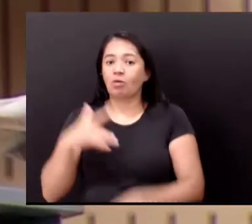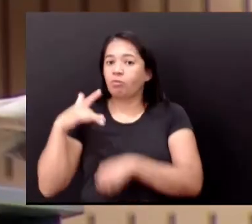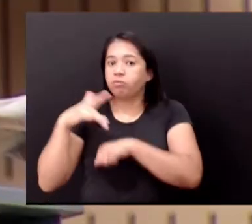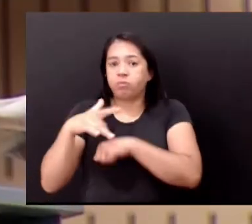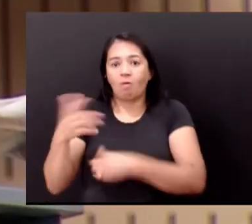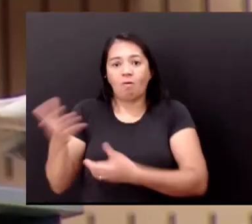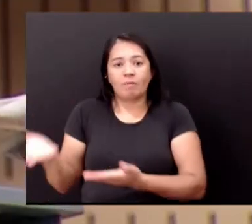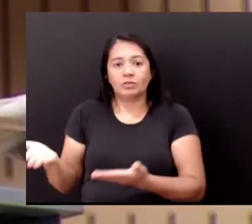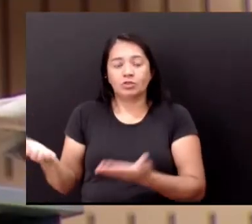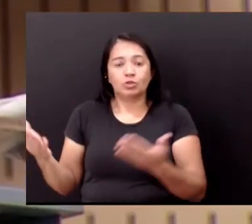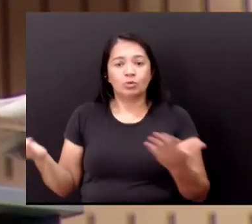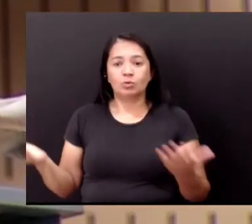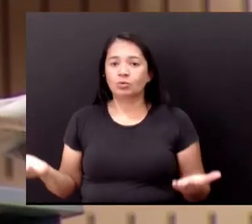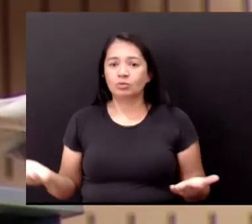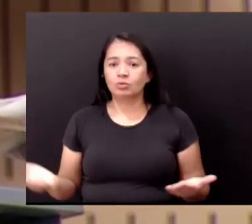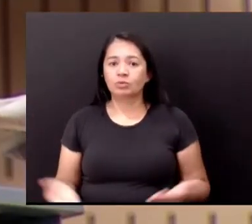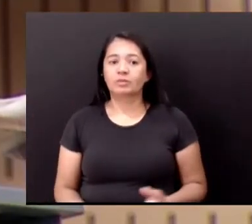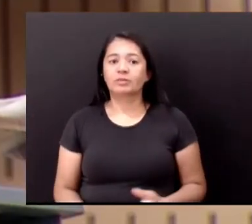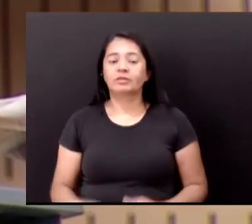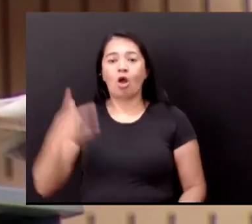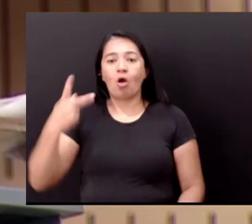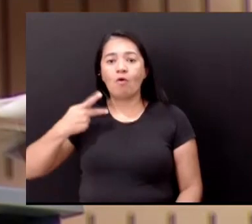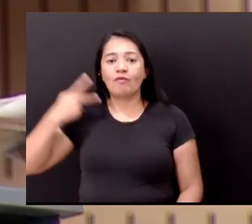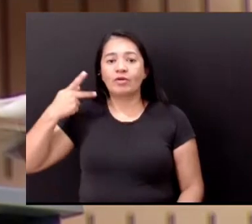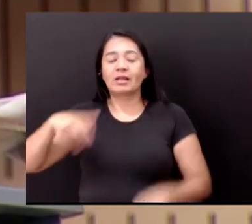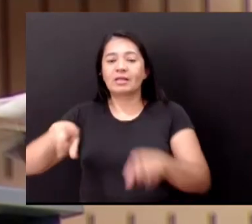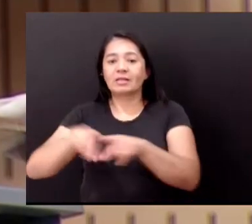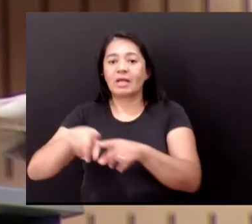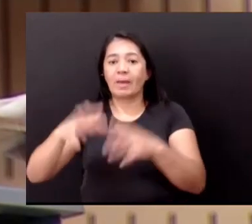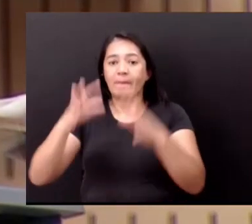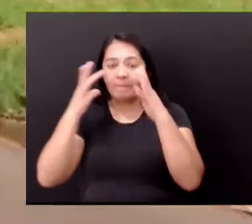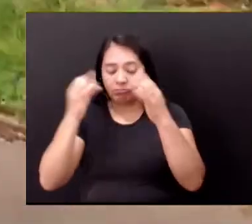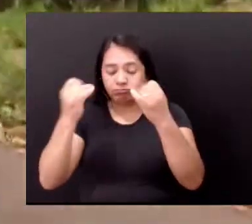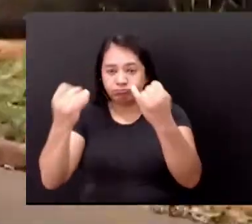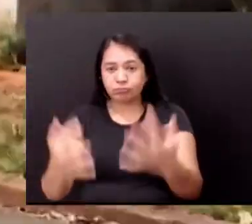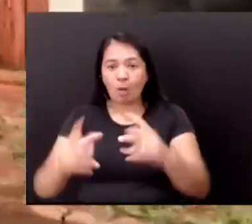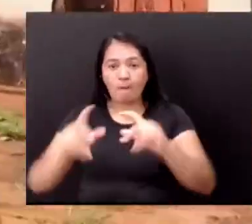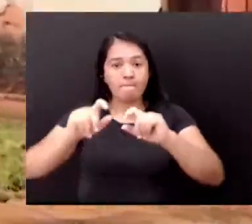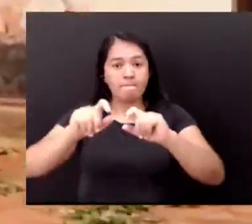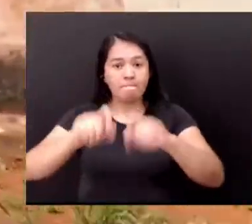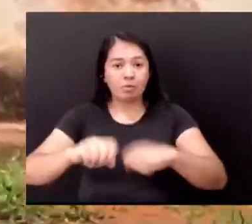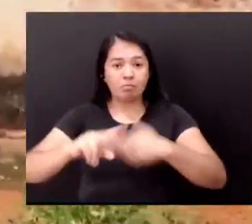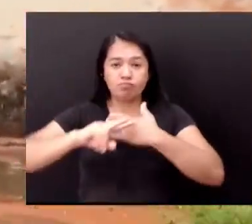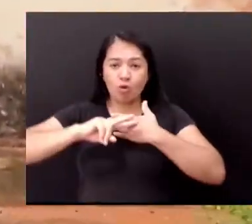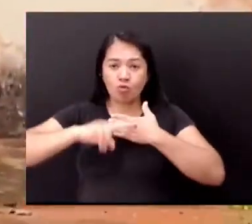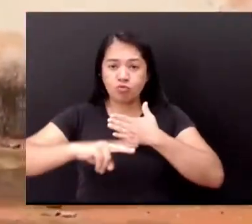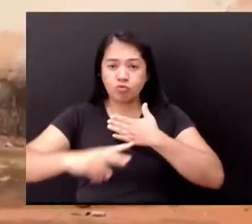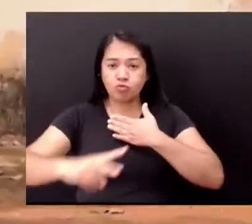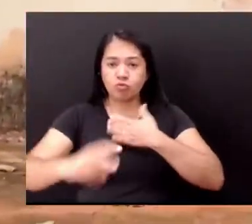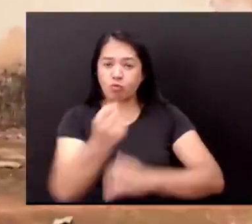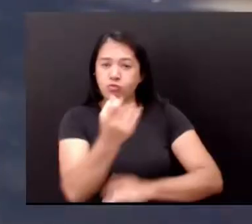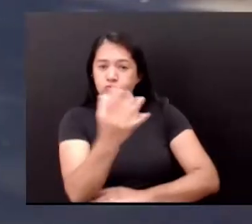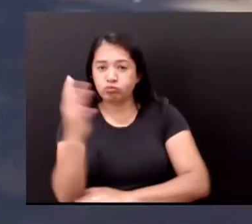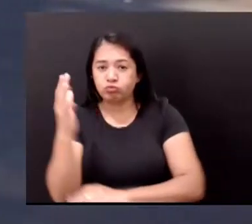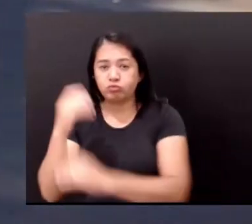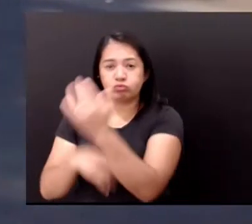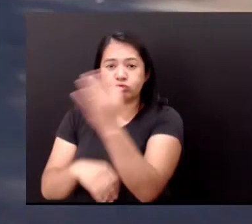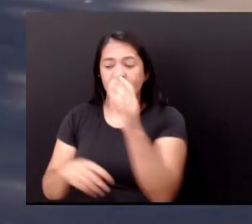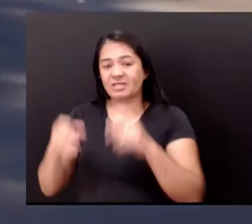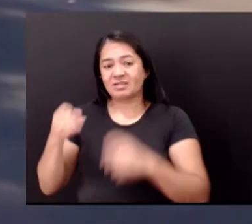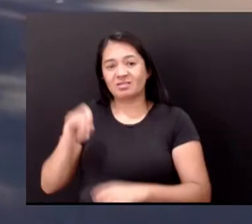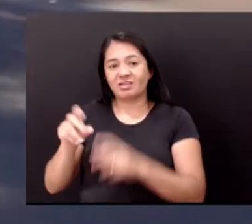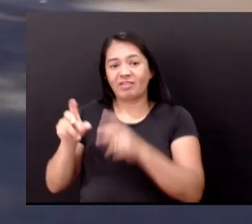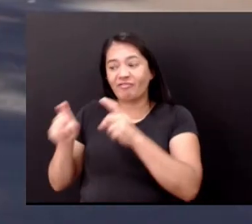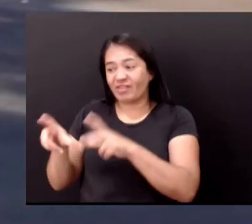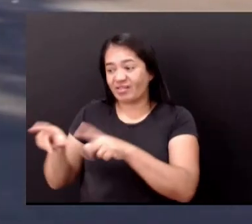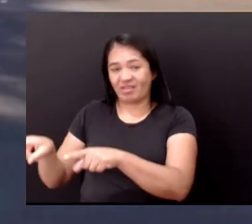O parlamentar também chamou atenção para os possíveis impactos ambientais da venda do terreno, caso ela